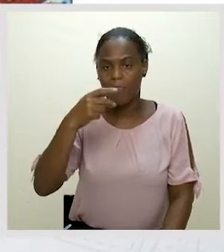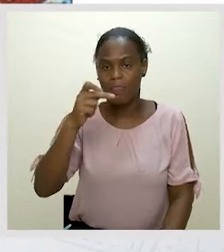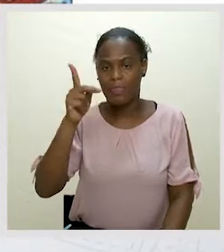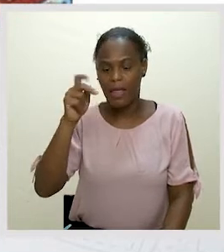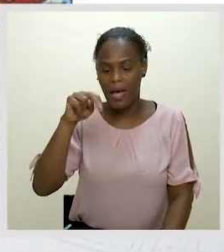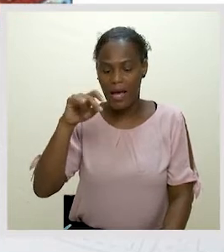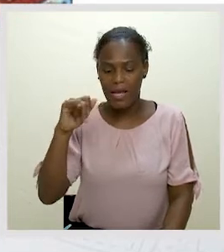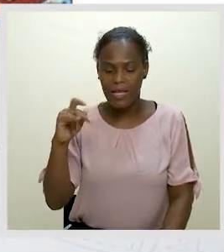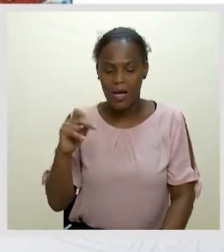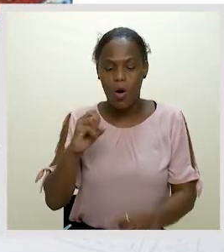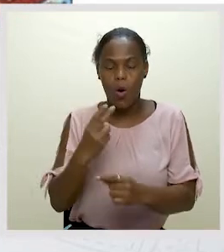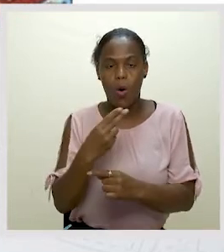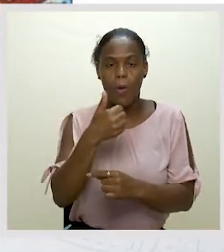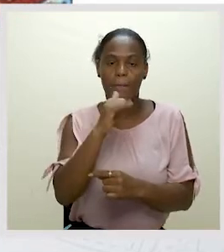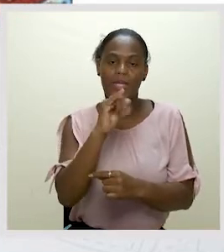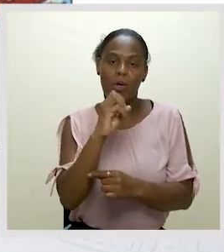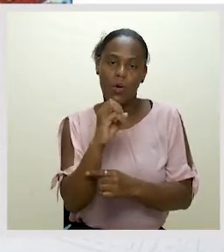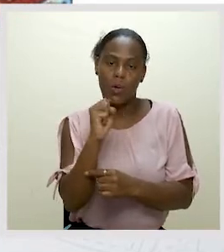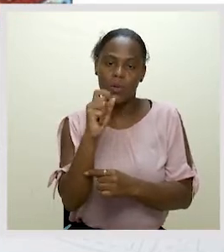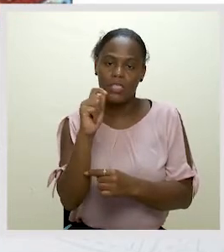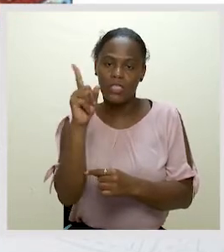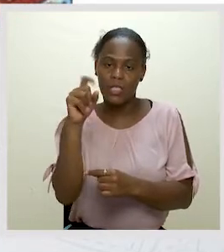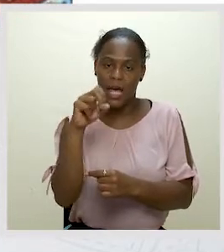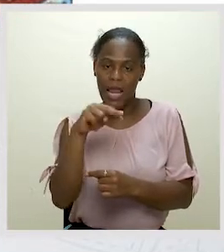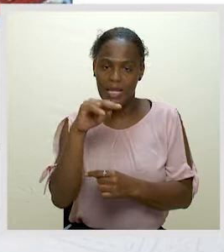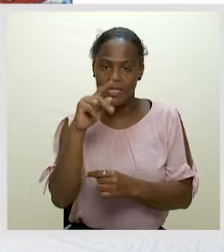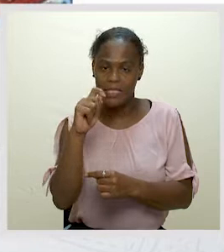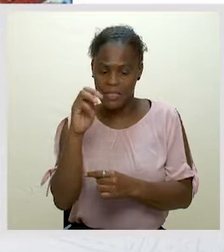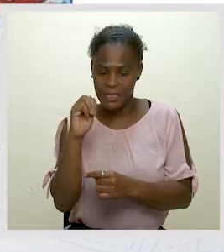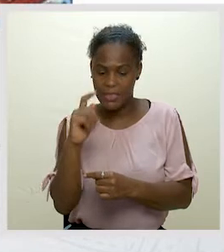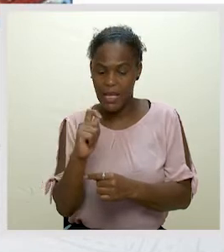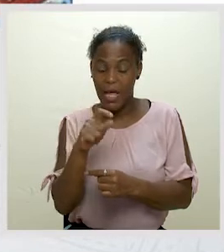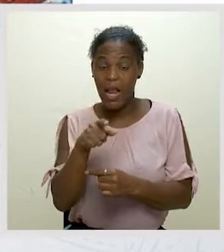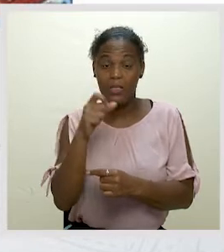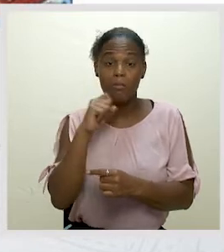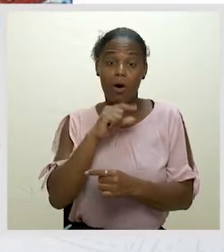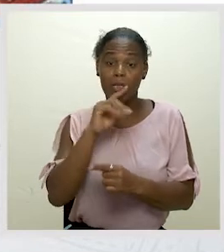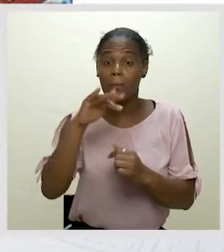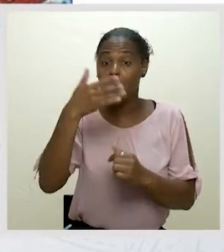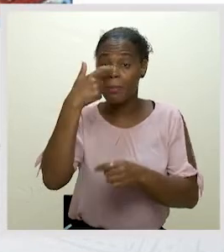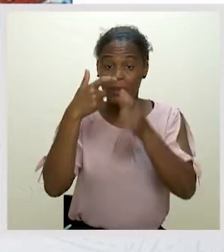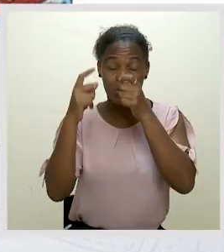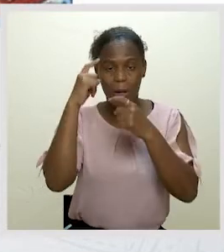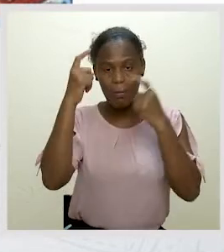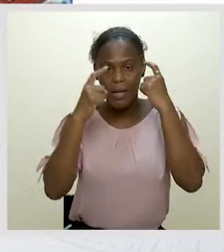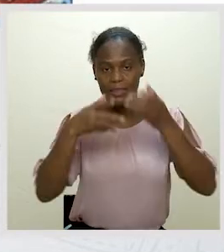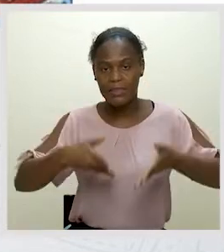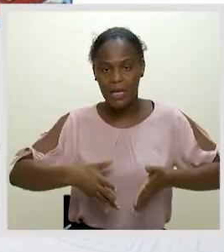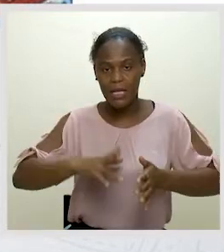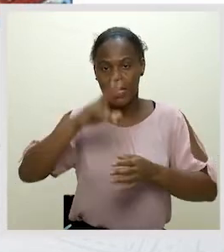Esta hipótese ou teoria foi apresentada pela primeira vez por um grande pensador grego